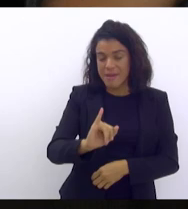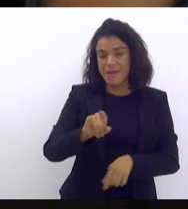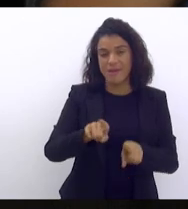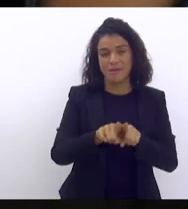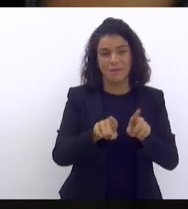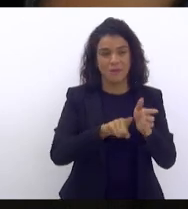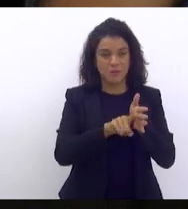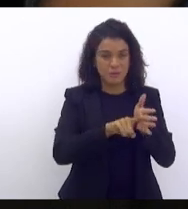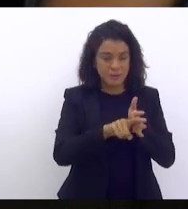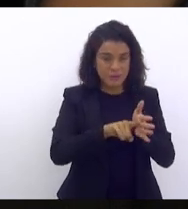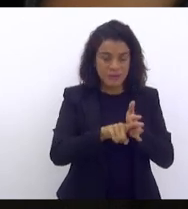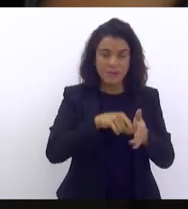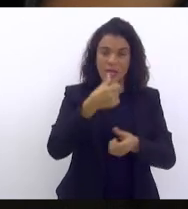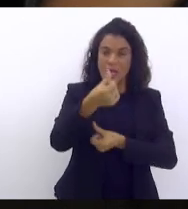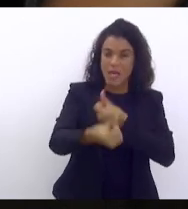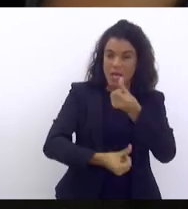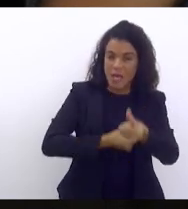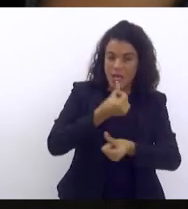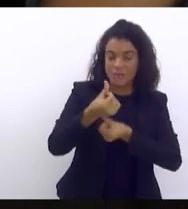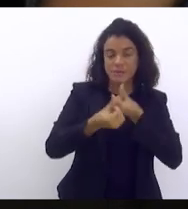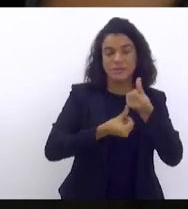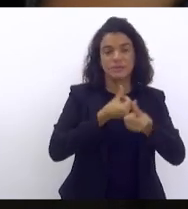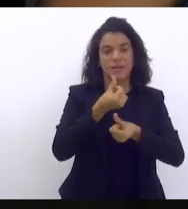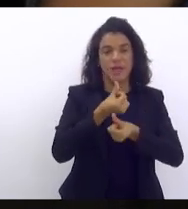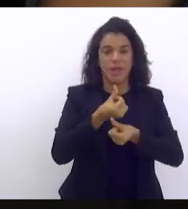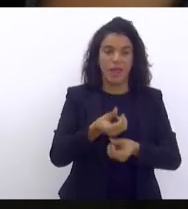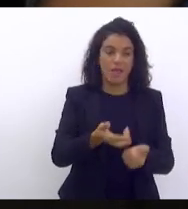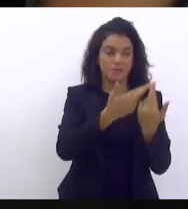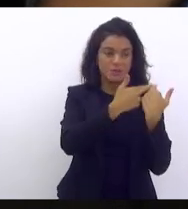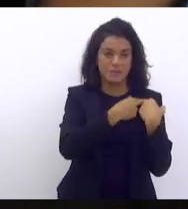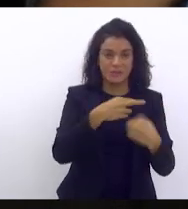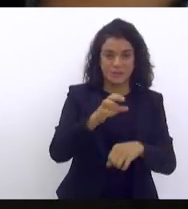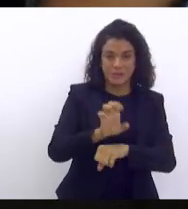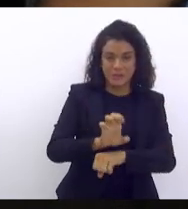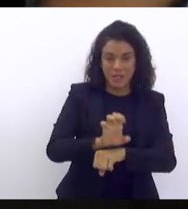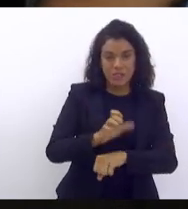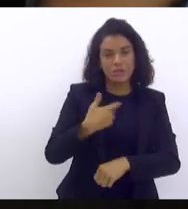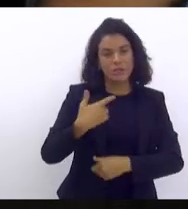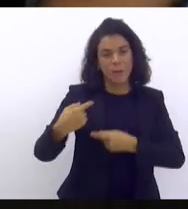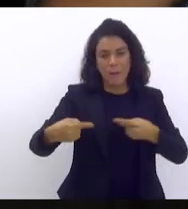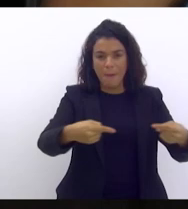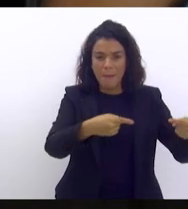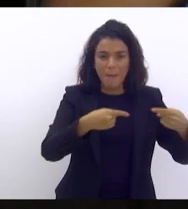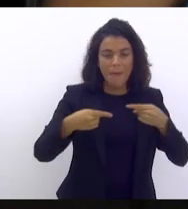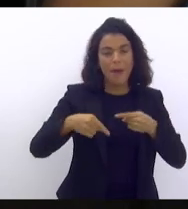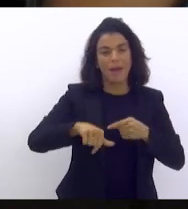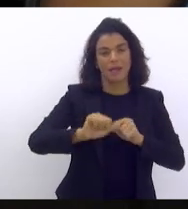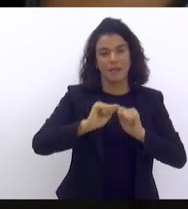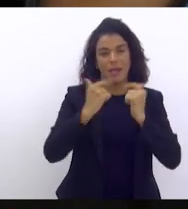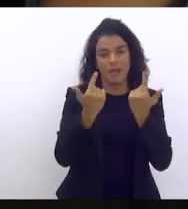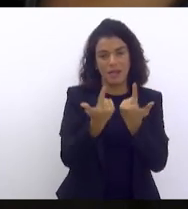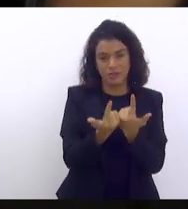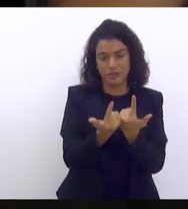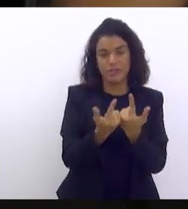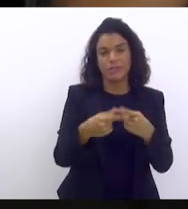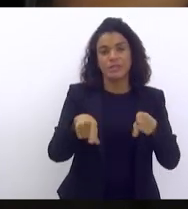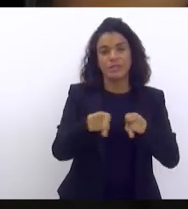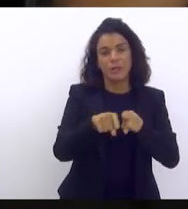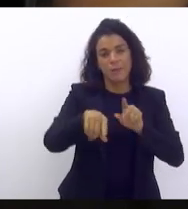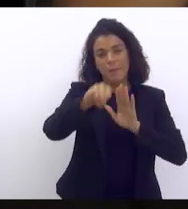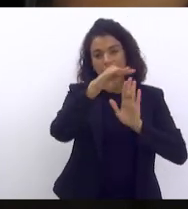exames periódicos, né, Mário? Cabe o Estado fiscalizar isso. A gente quer fazer um debate futuro aqui na LERJ para tratar disso, e a gente quer também